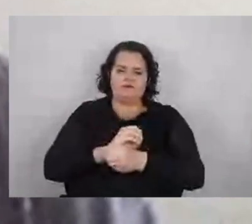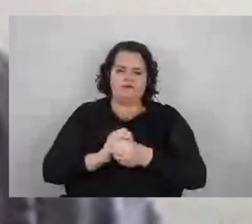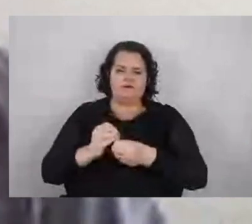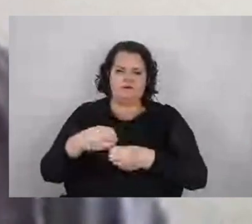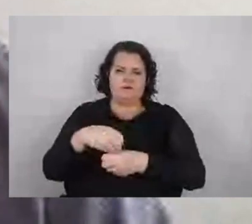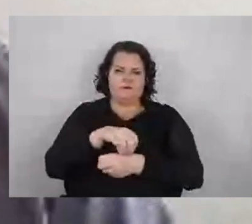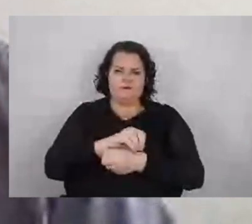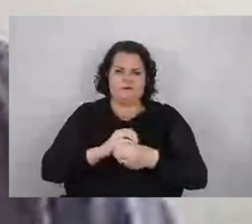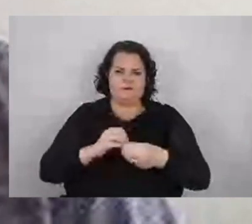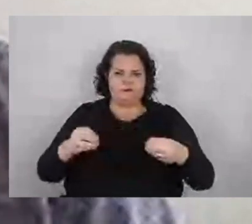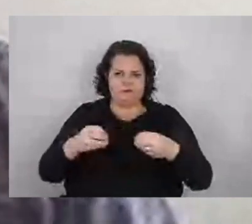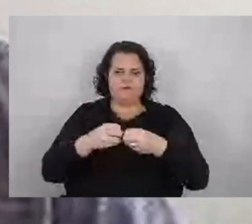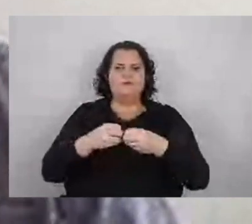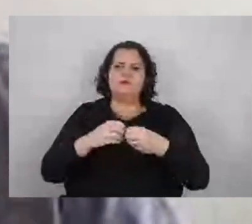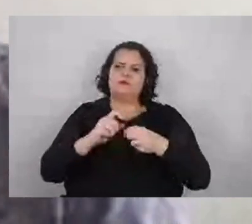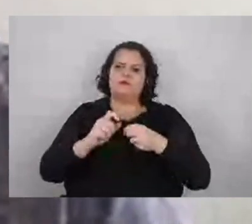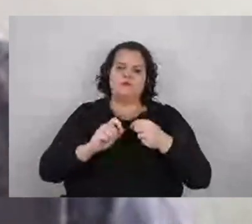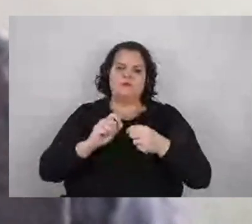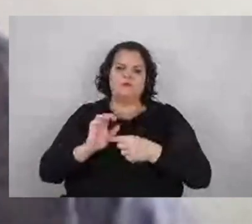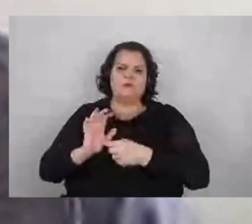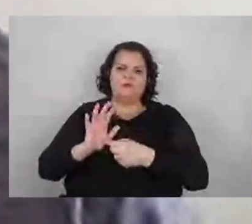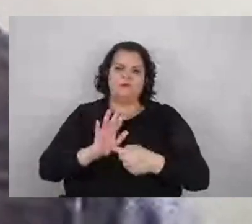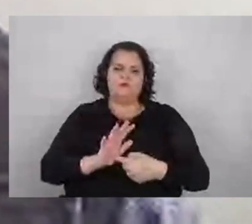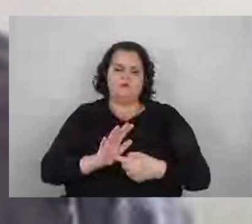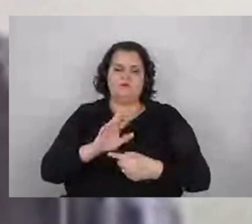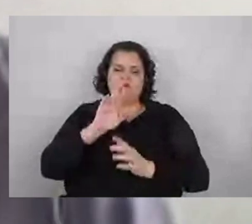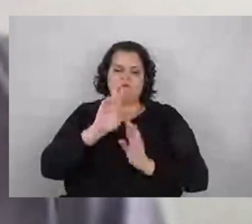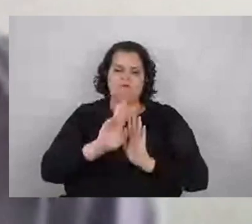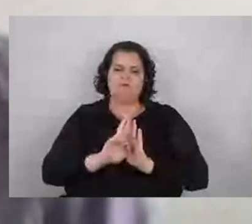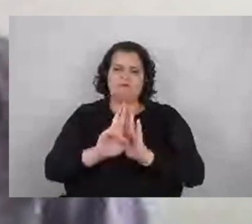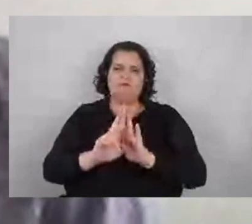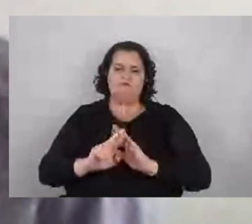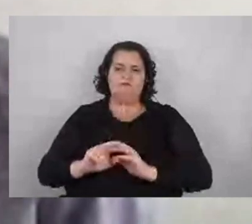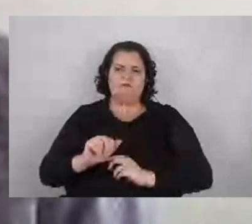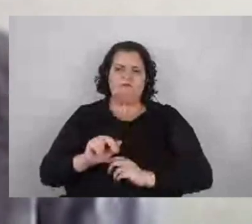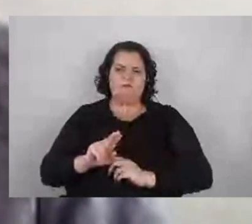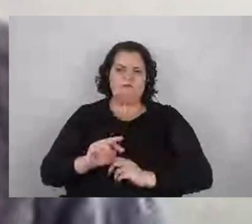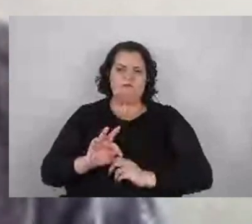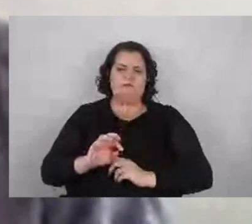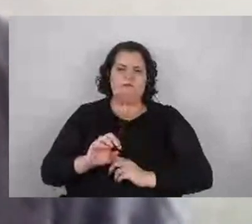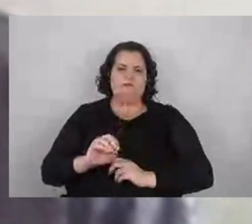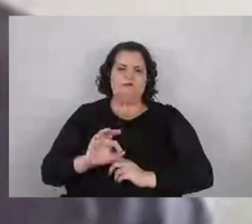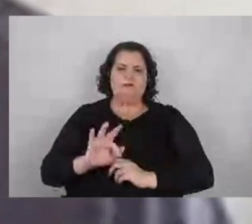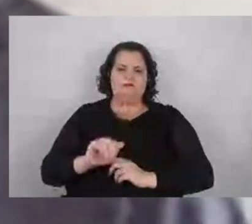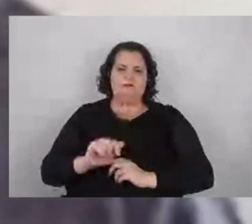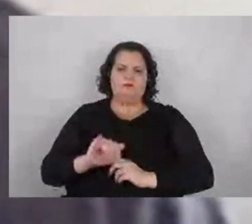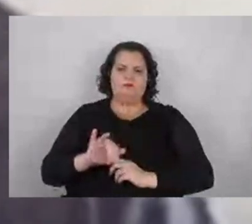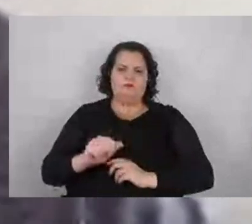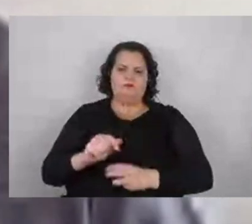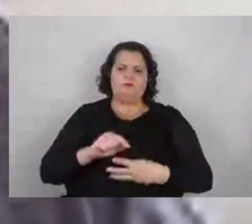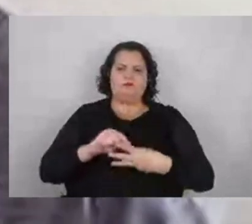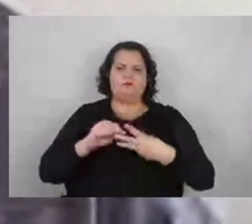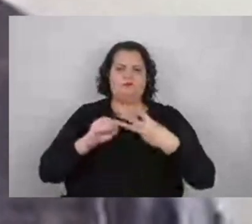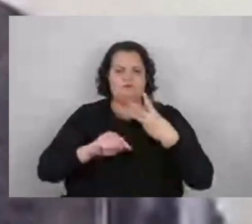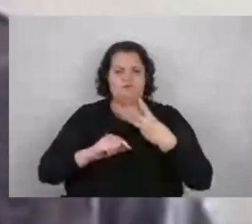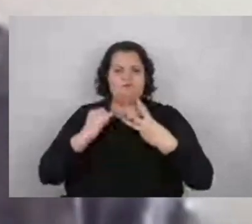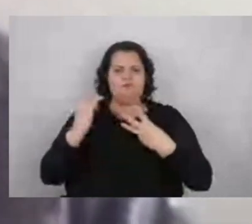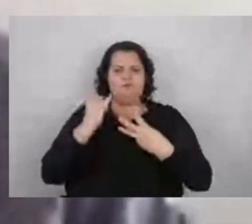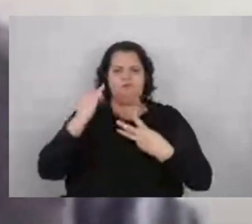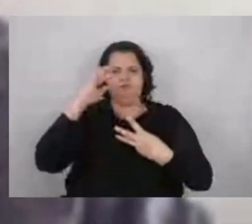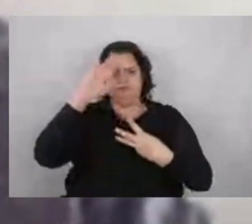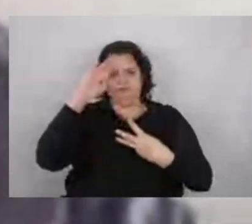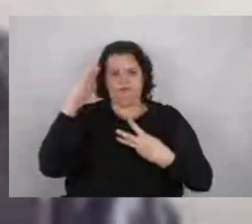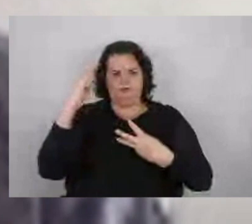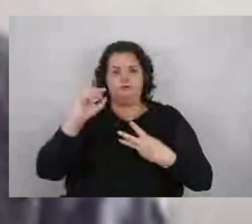desvendar o papel da autofagia. Então, nessa apresentação, vamos destacar três pontos fundamentais em relação